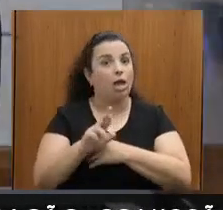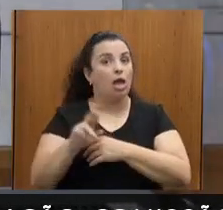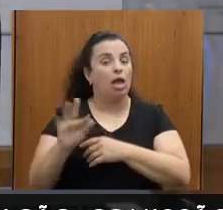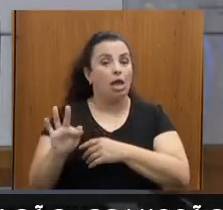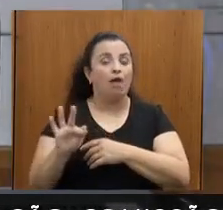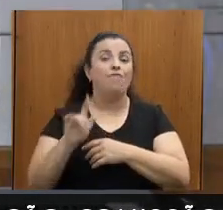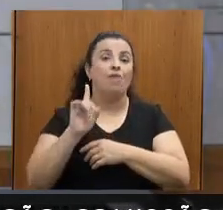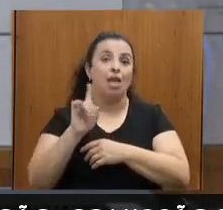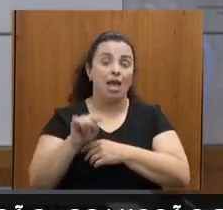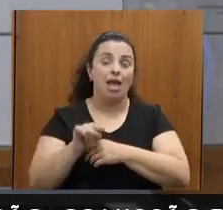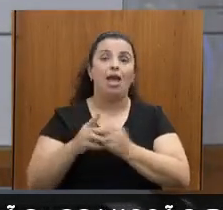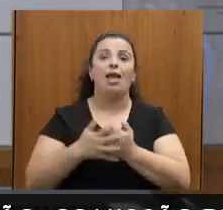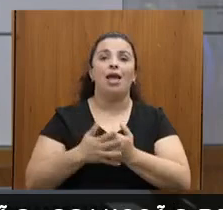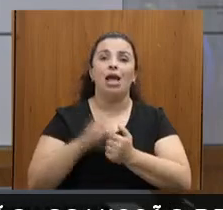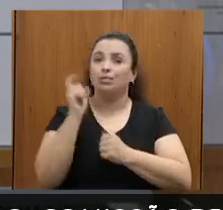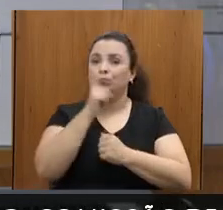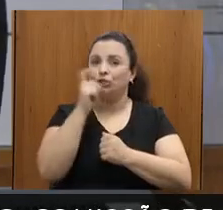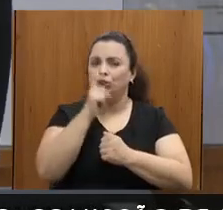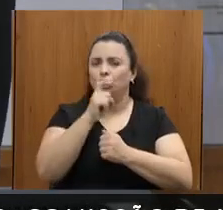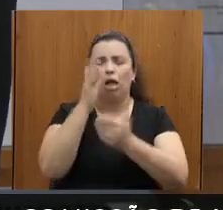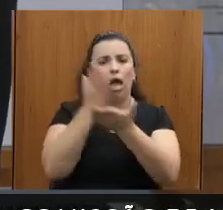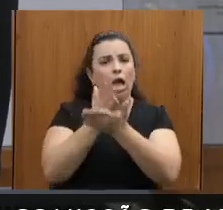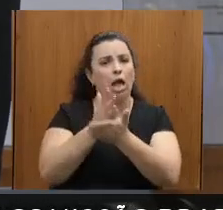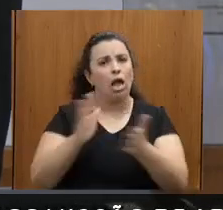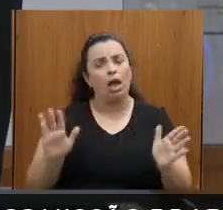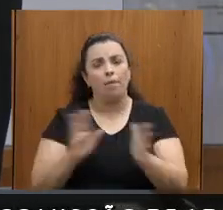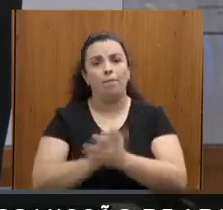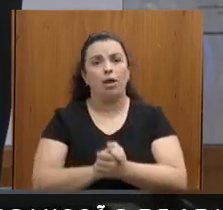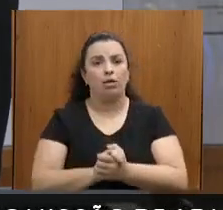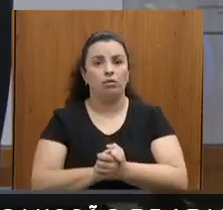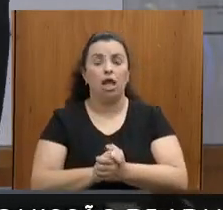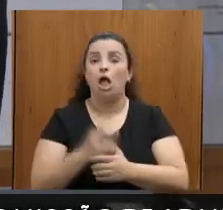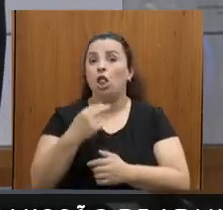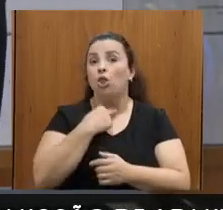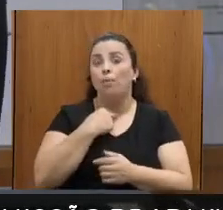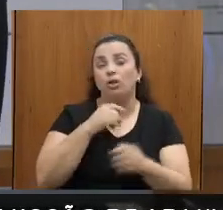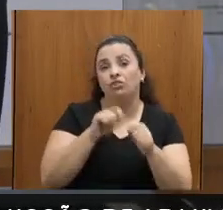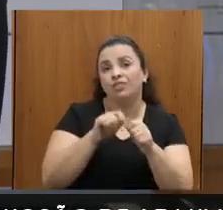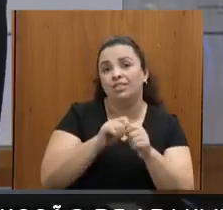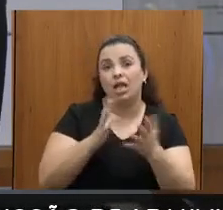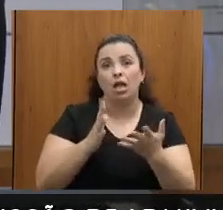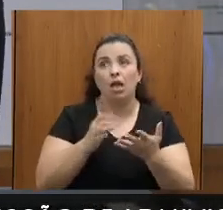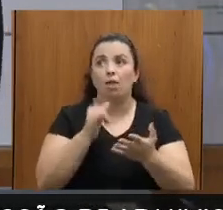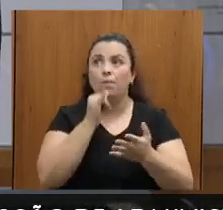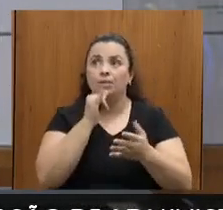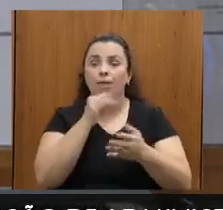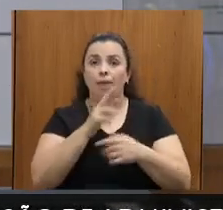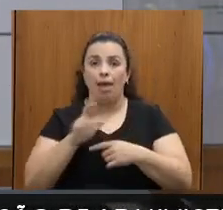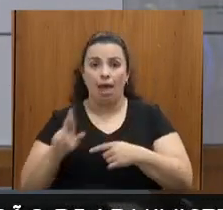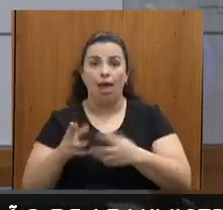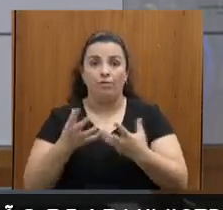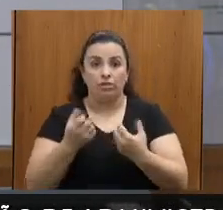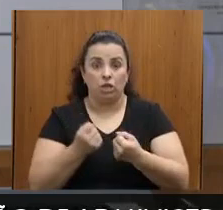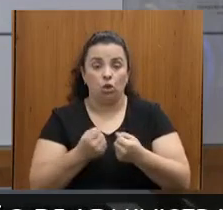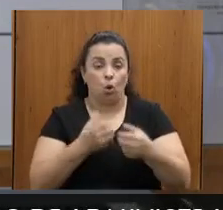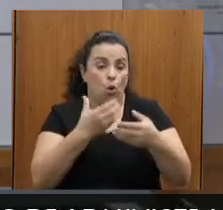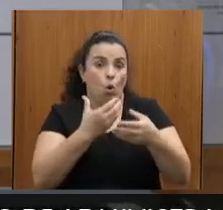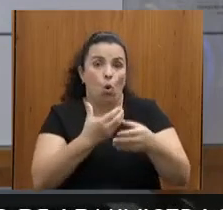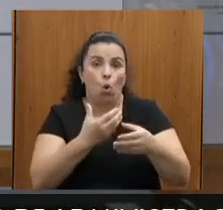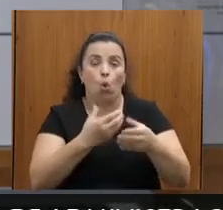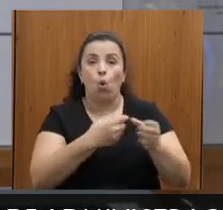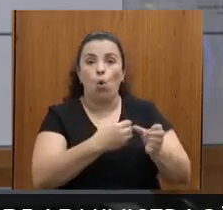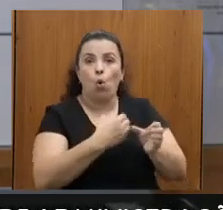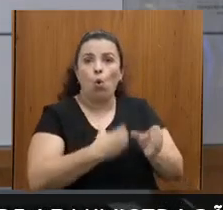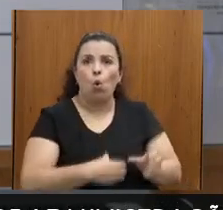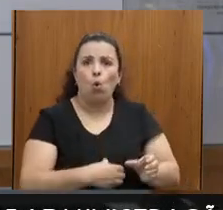falácias que têm por aí. Ah, não se pode fazer, não se pode fazer concurso público quando em regime de recuperação fiscal.